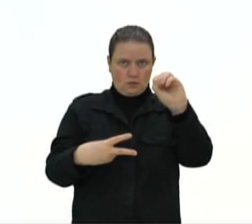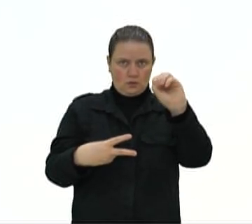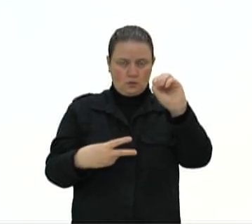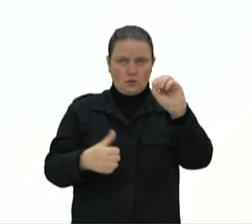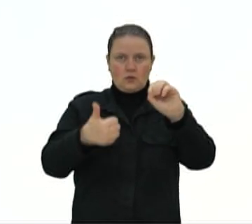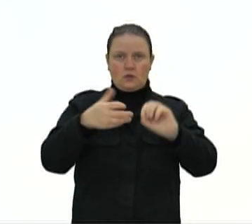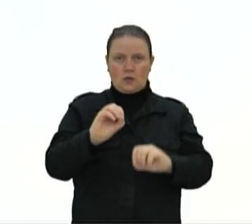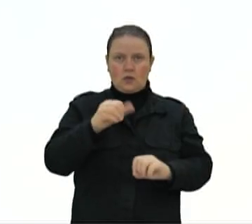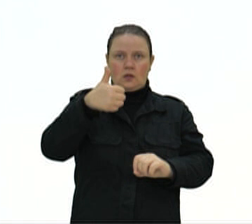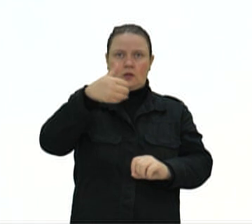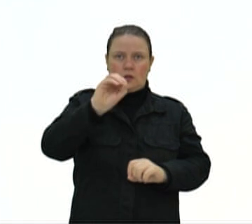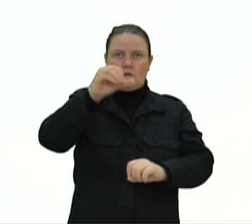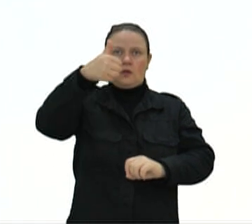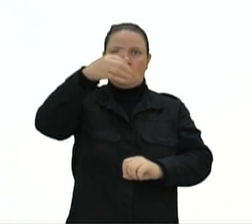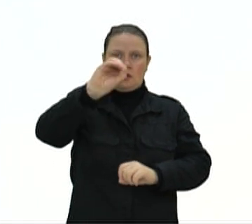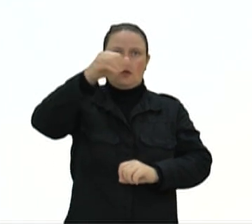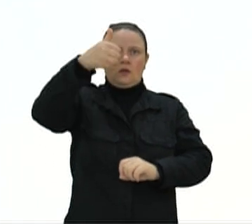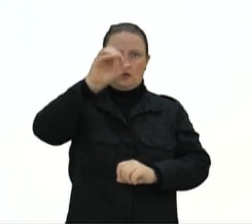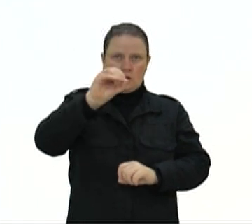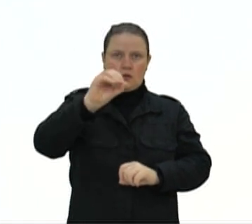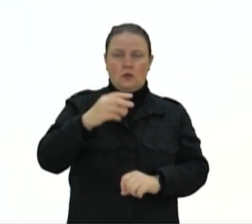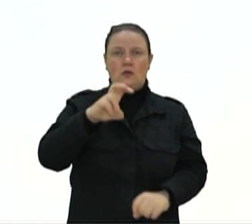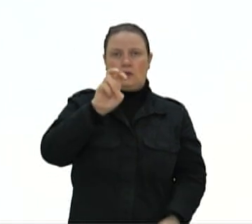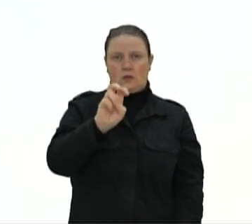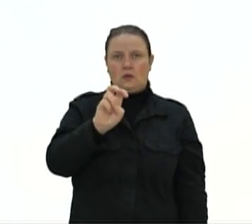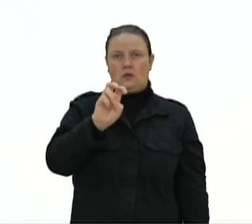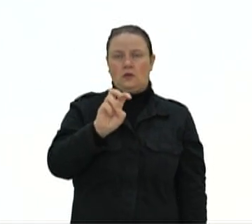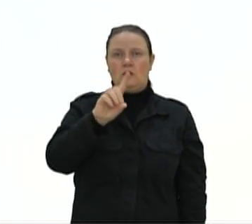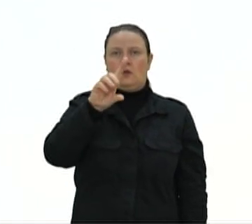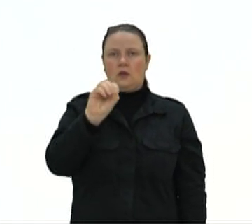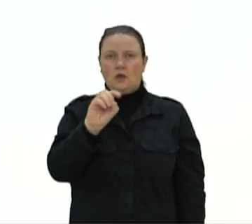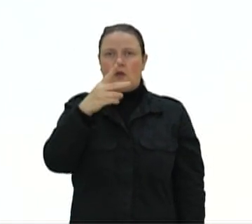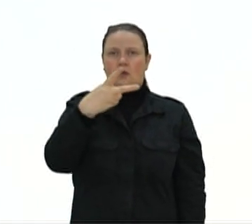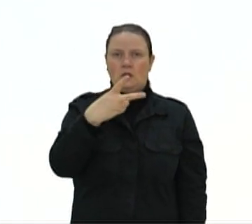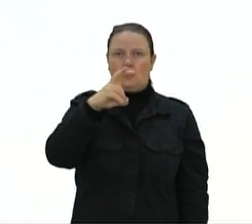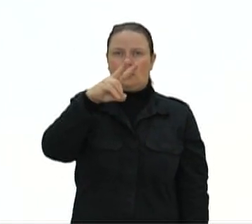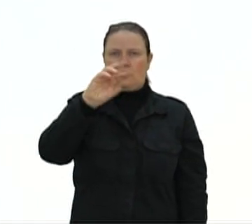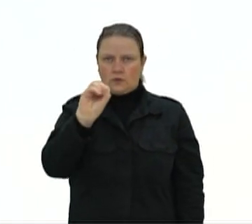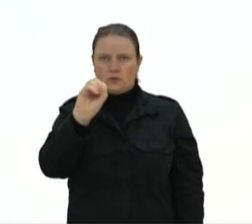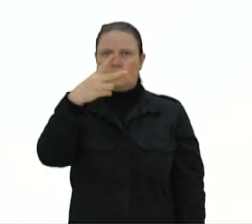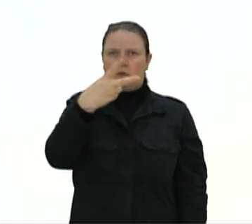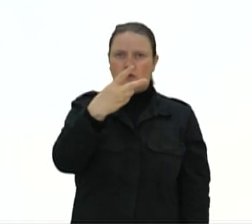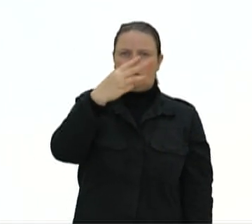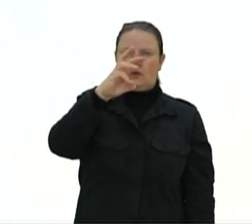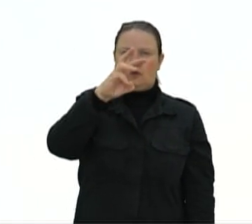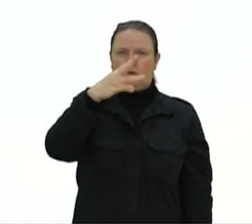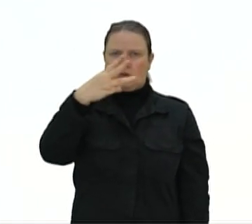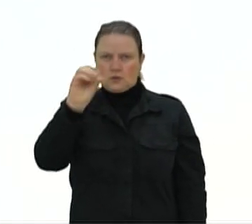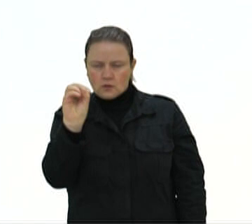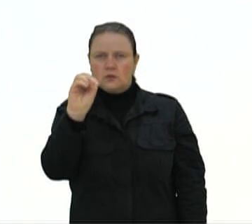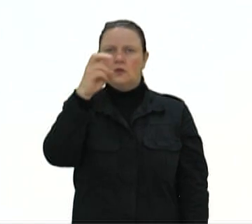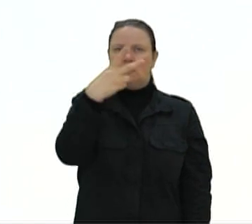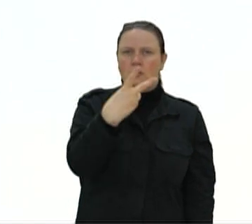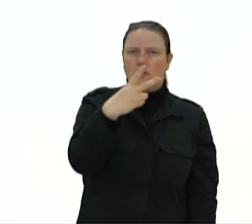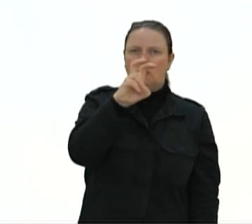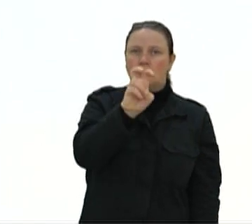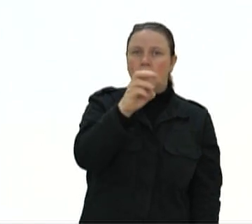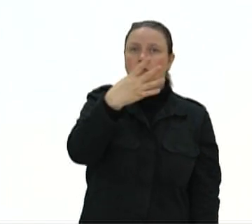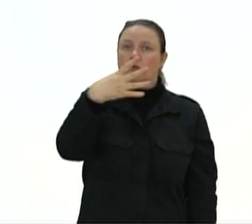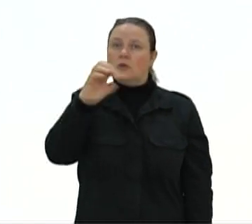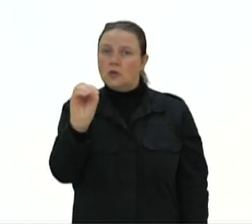em 10. Qual vai ser o próximo? 530, certo? Qual vai ser o próximo? 540. Qual que é o